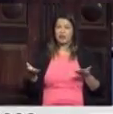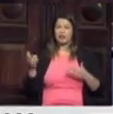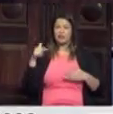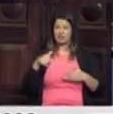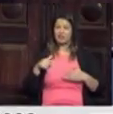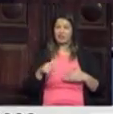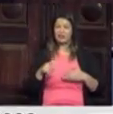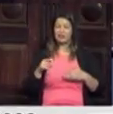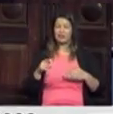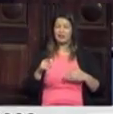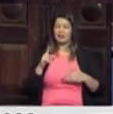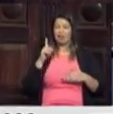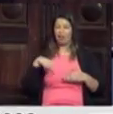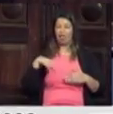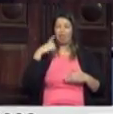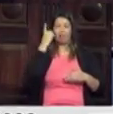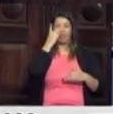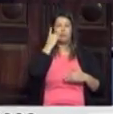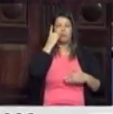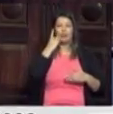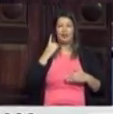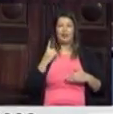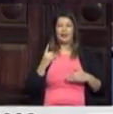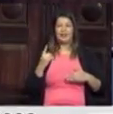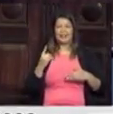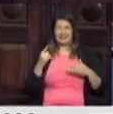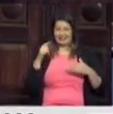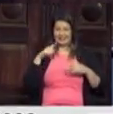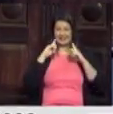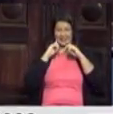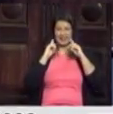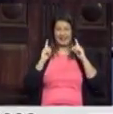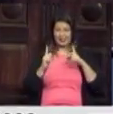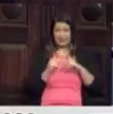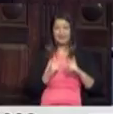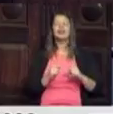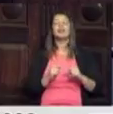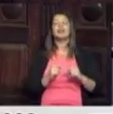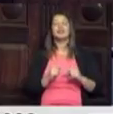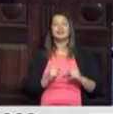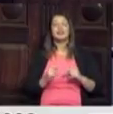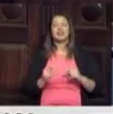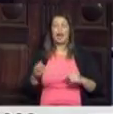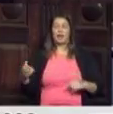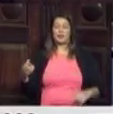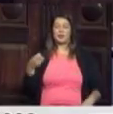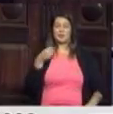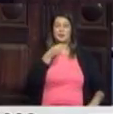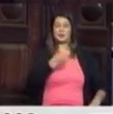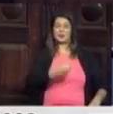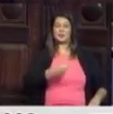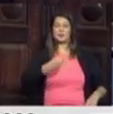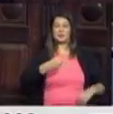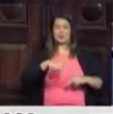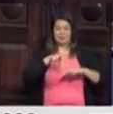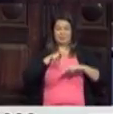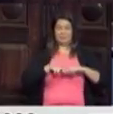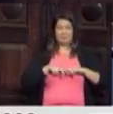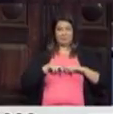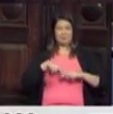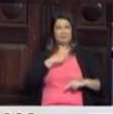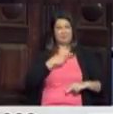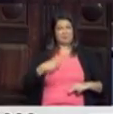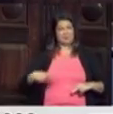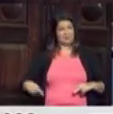como deputada, como uma das integrantes da bancada feminina da Alerj, assumindo a condução dos